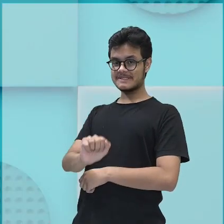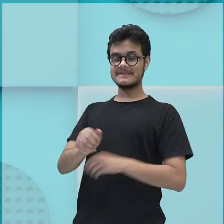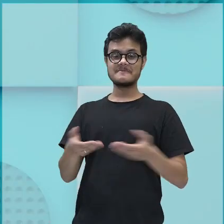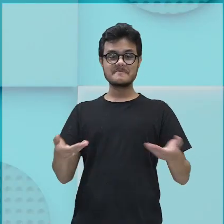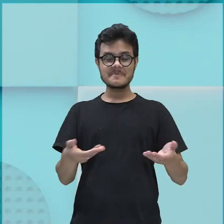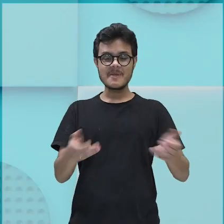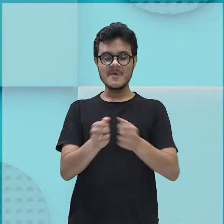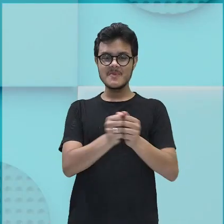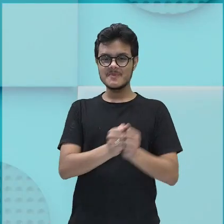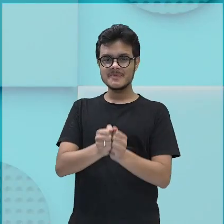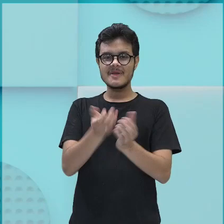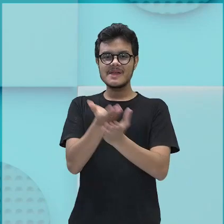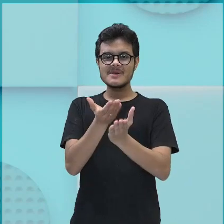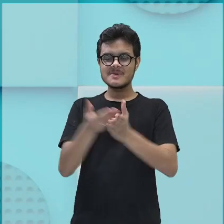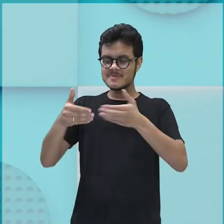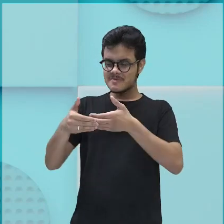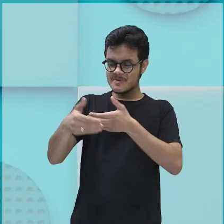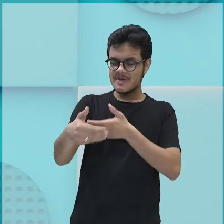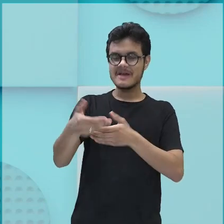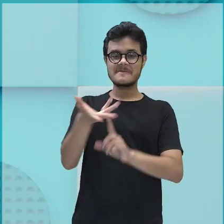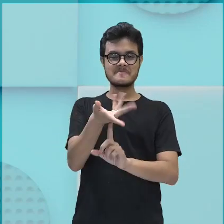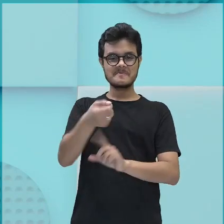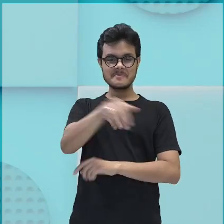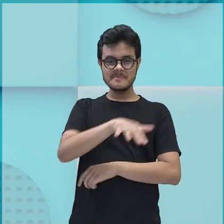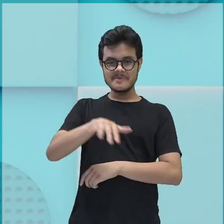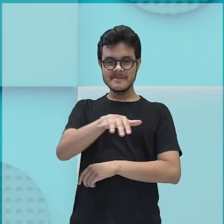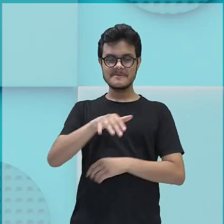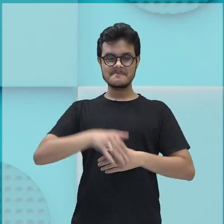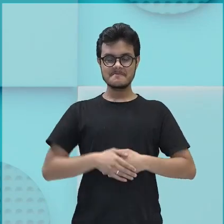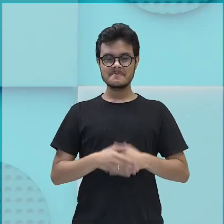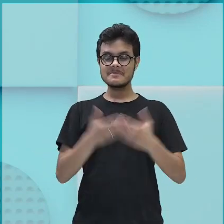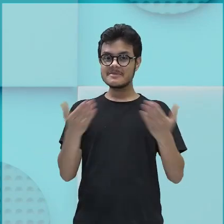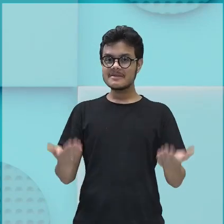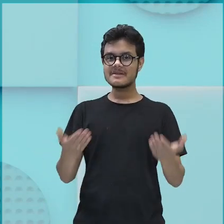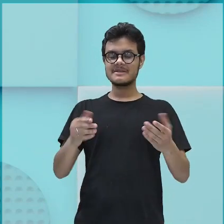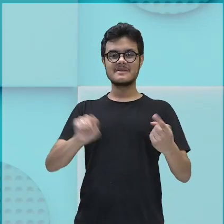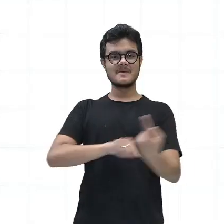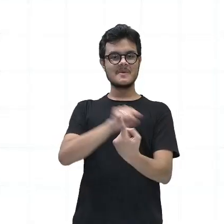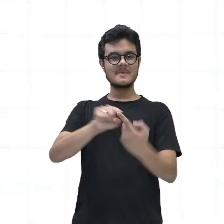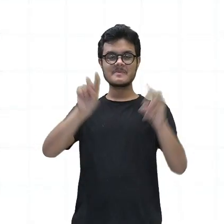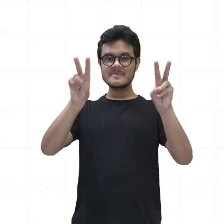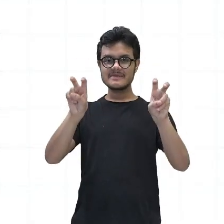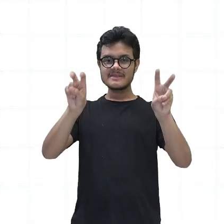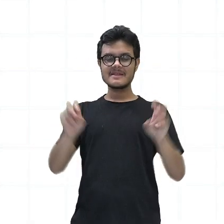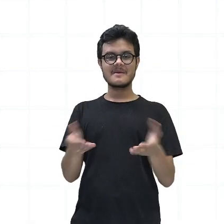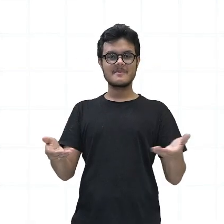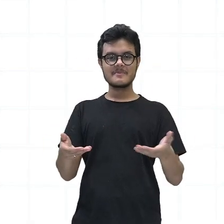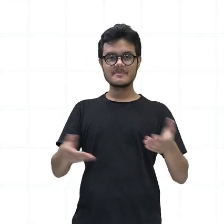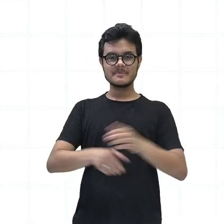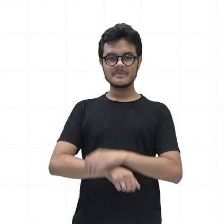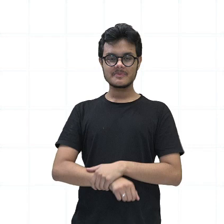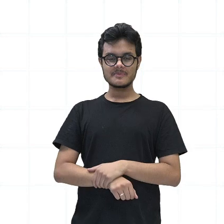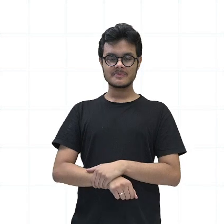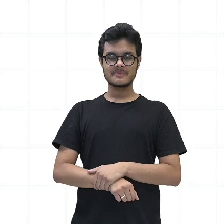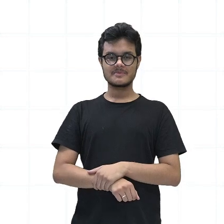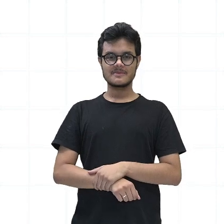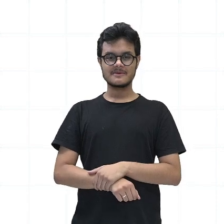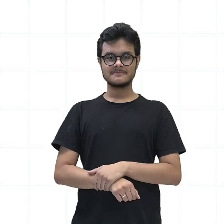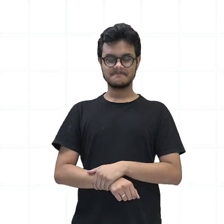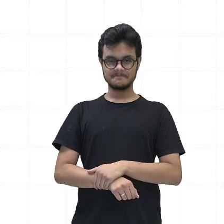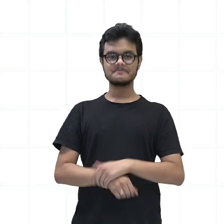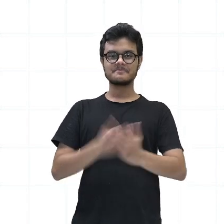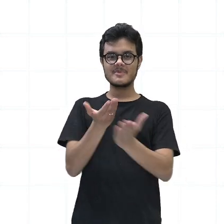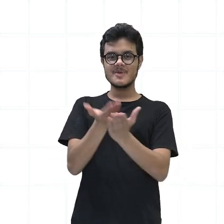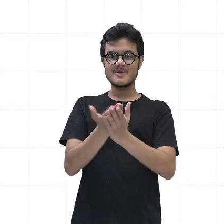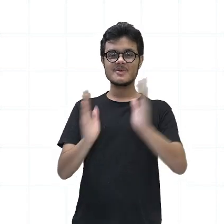com vocês nessa trajetória no mundo da arte. Então, vamos ler o nosso objeto de conhecimento da aula de hoje? Aula